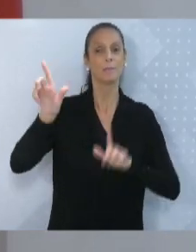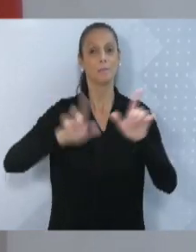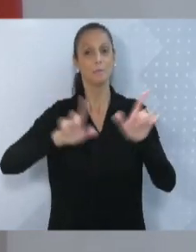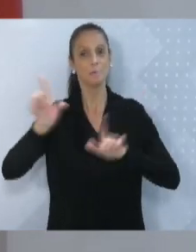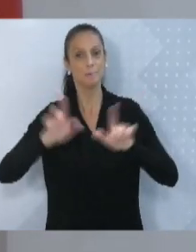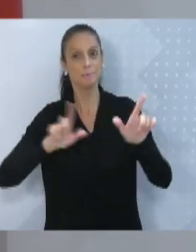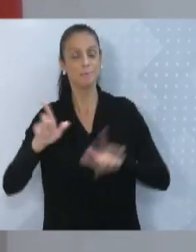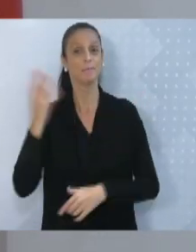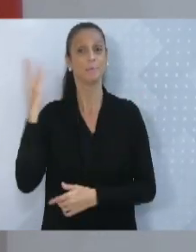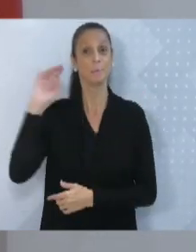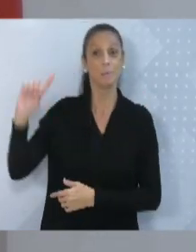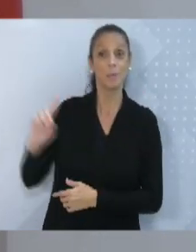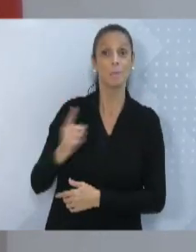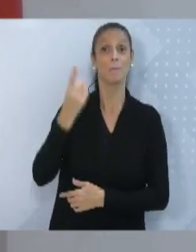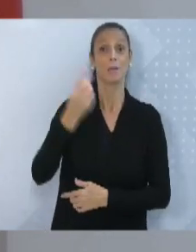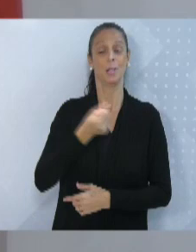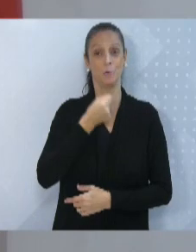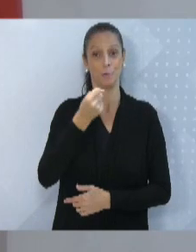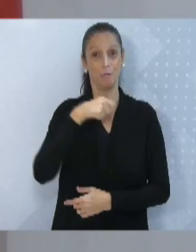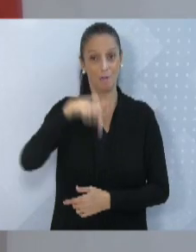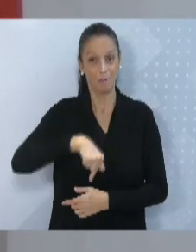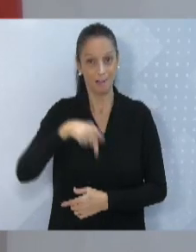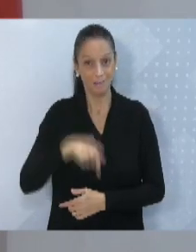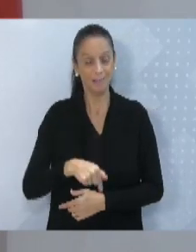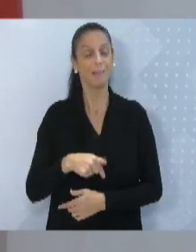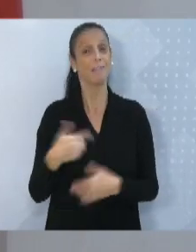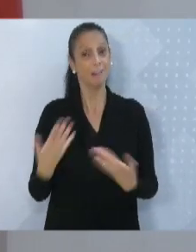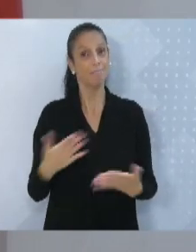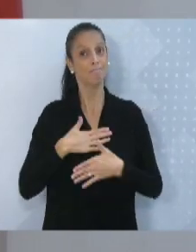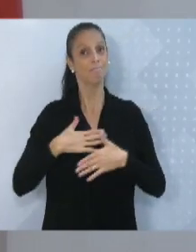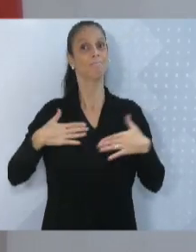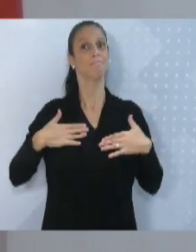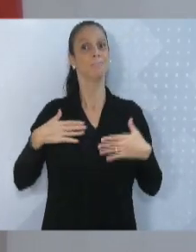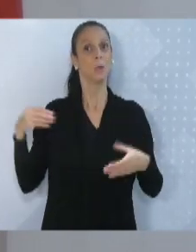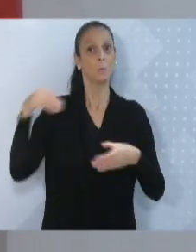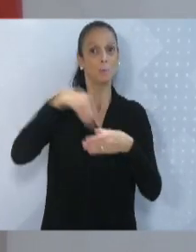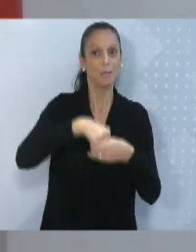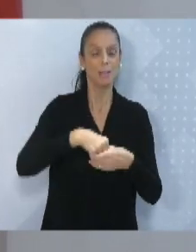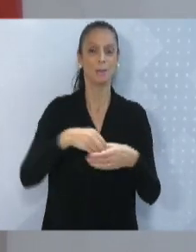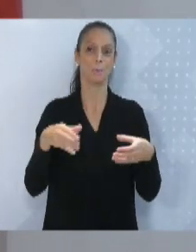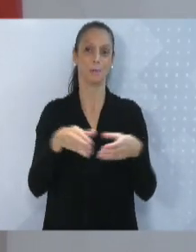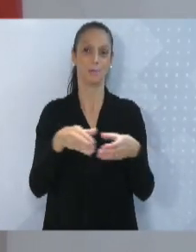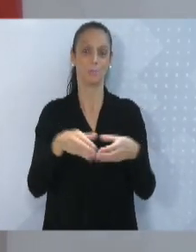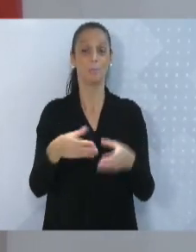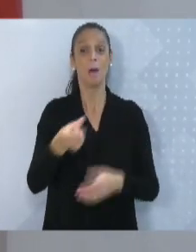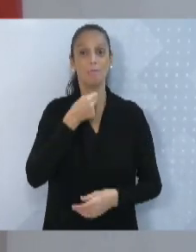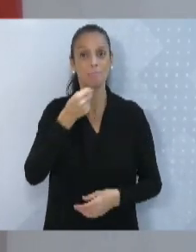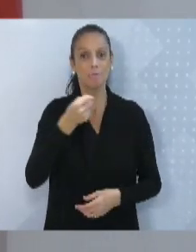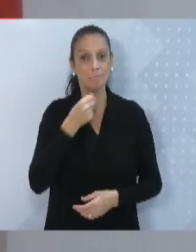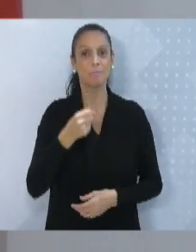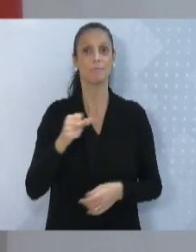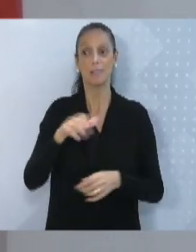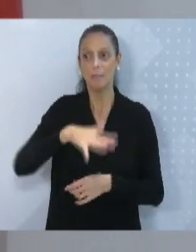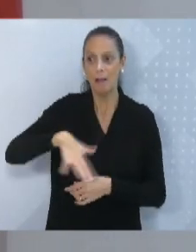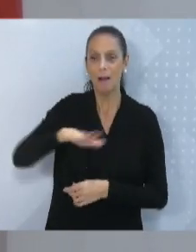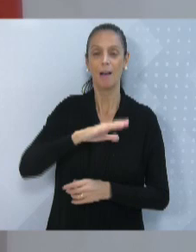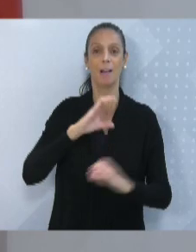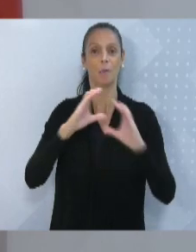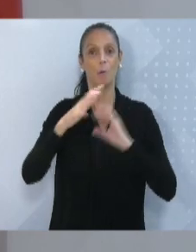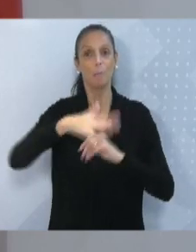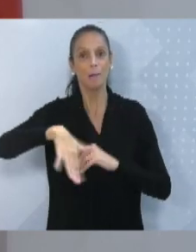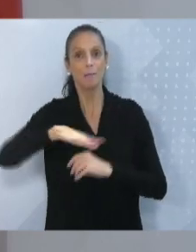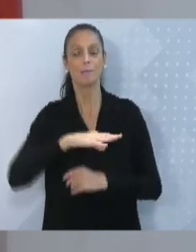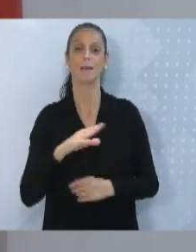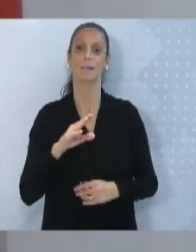primeiro jornal offset também aqui na nossa cidade então é uma honra fazer parte do grupo de jornalistas e de imprensa dessa cidade que